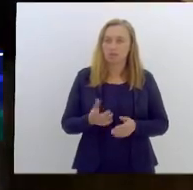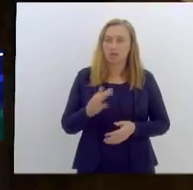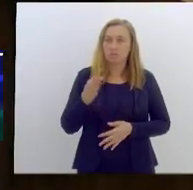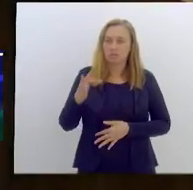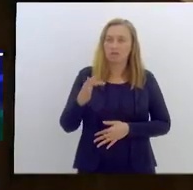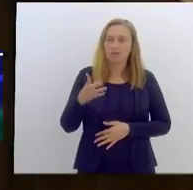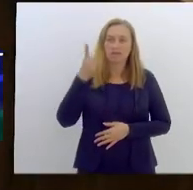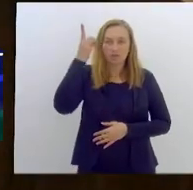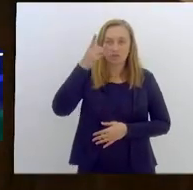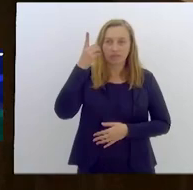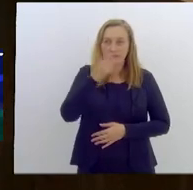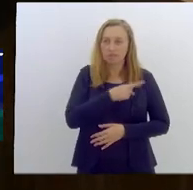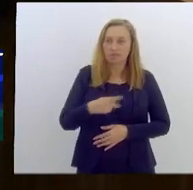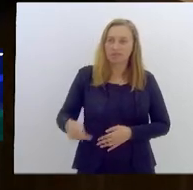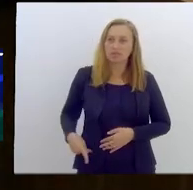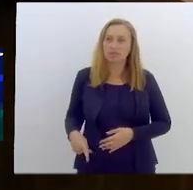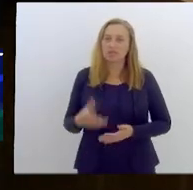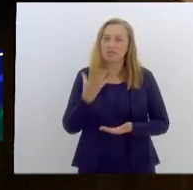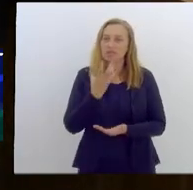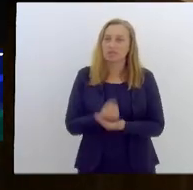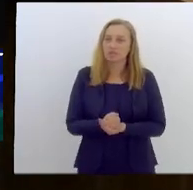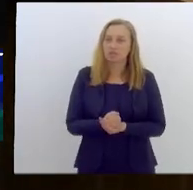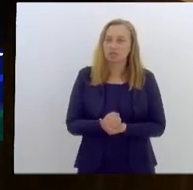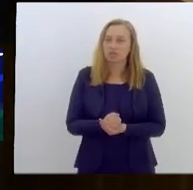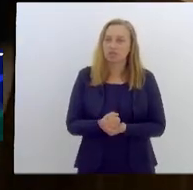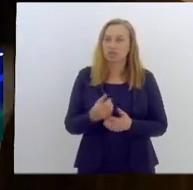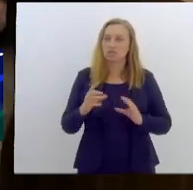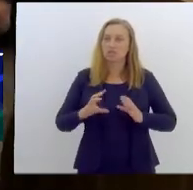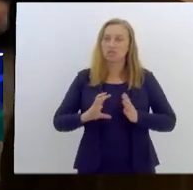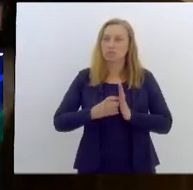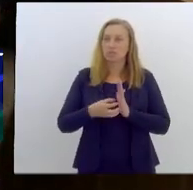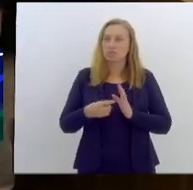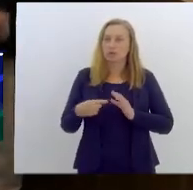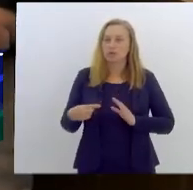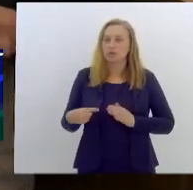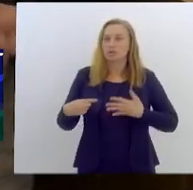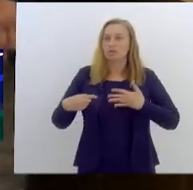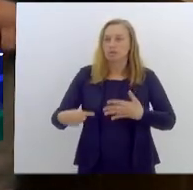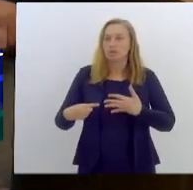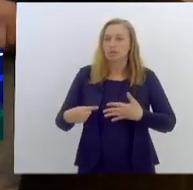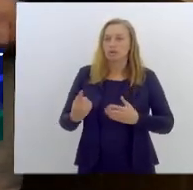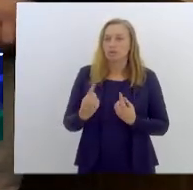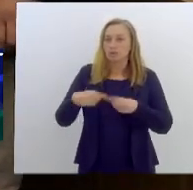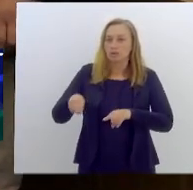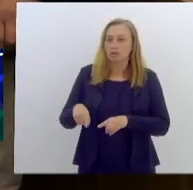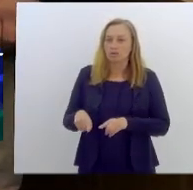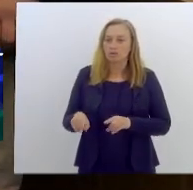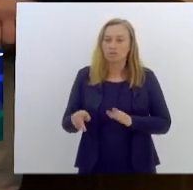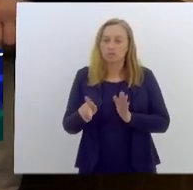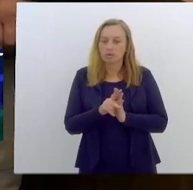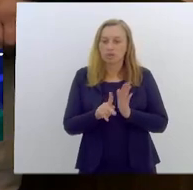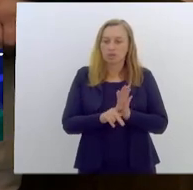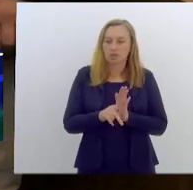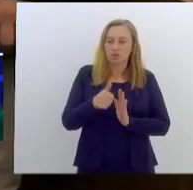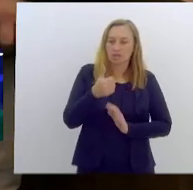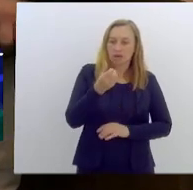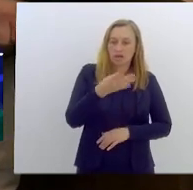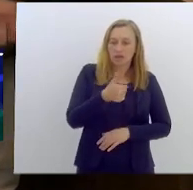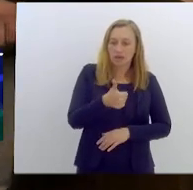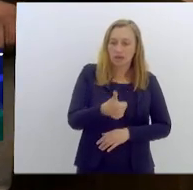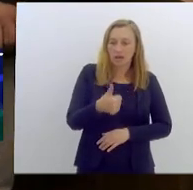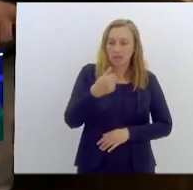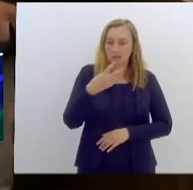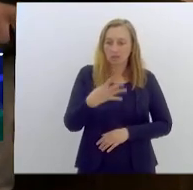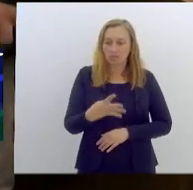deputada presidenta. É registrada a bancada do PSOL voto contrário no projeto de resolução 1467,